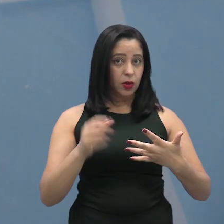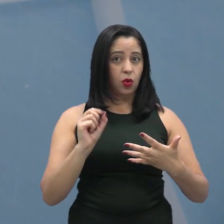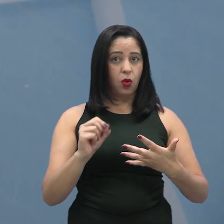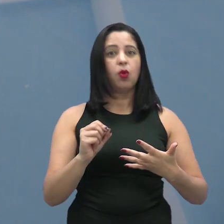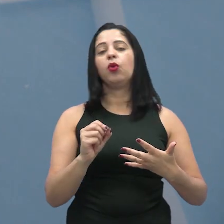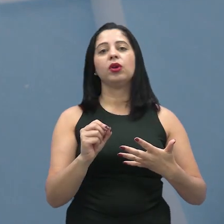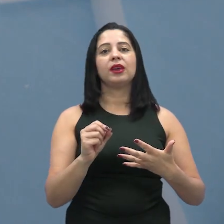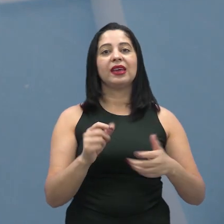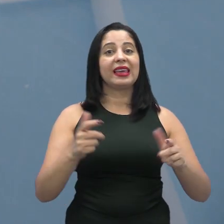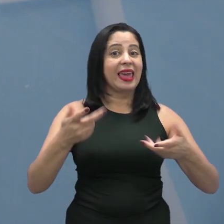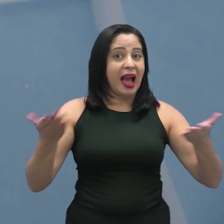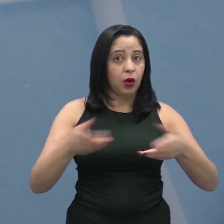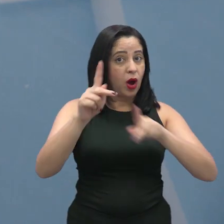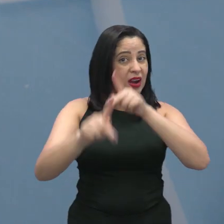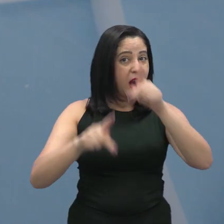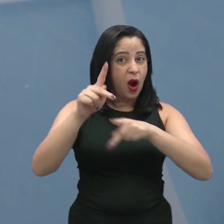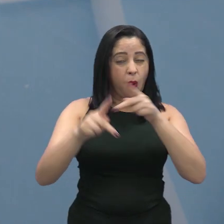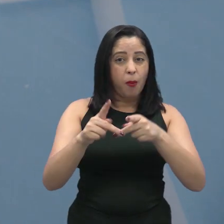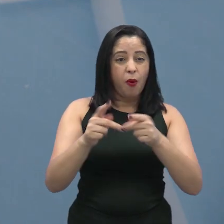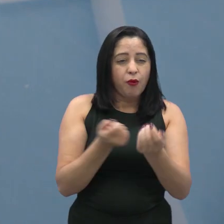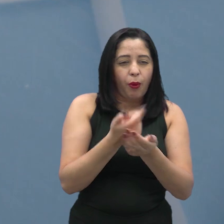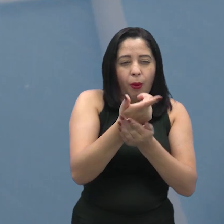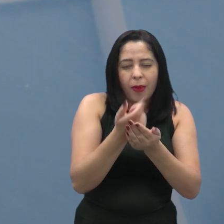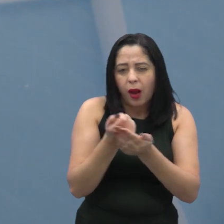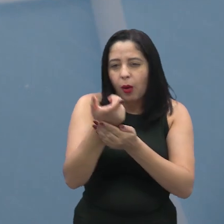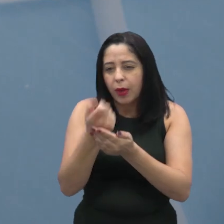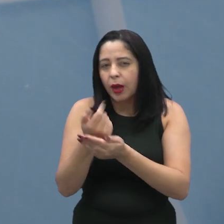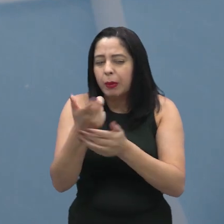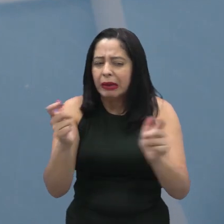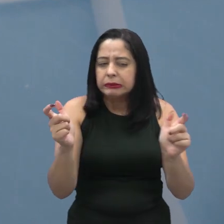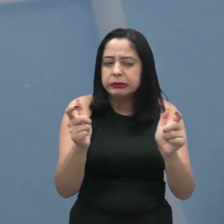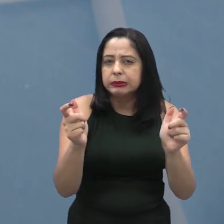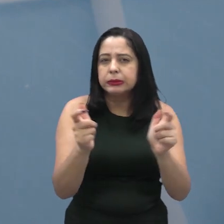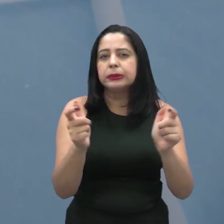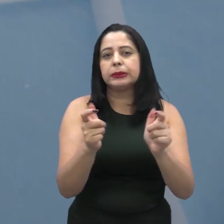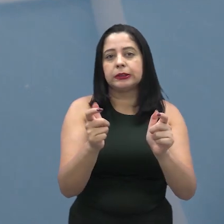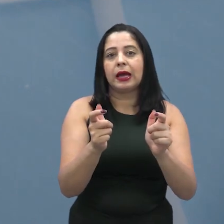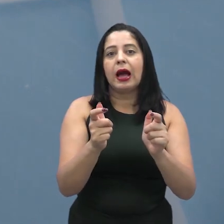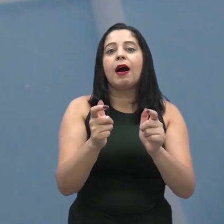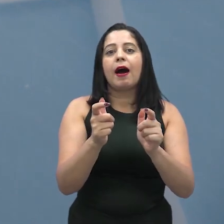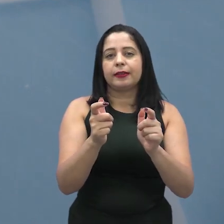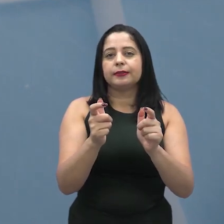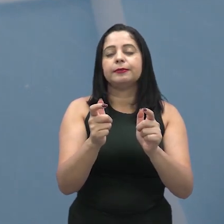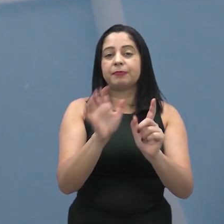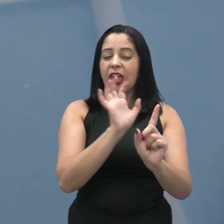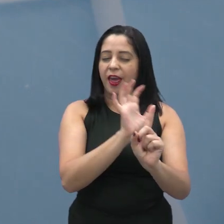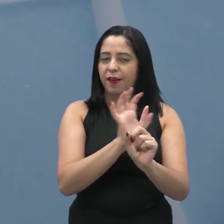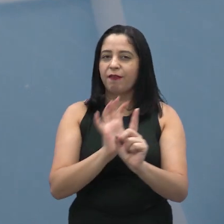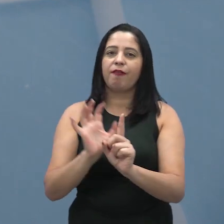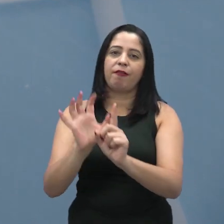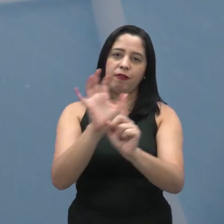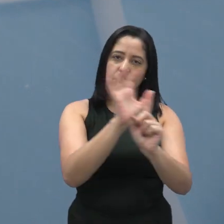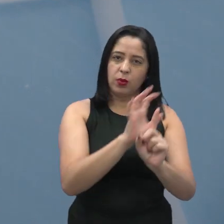diminuição de compra da população com o passar dos anos, né? O que tem influenciado principalmente ali na aquisição